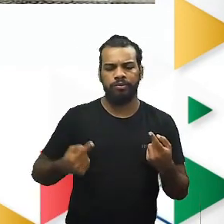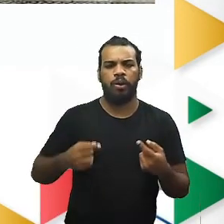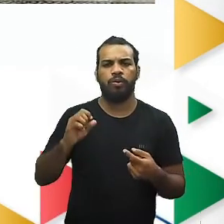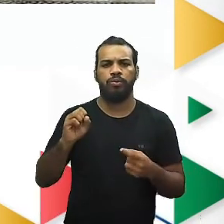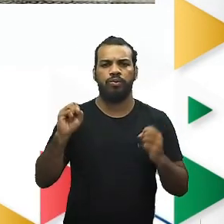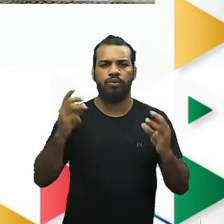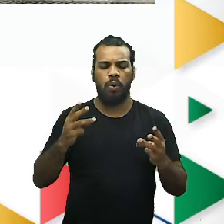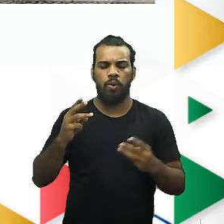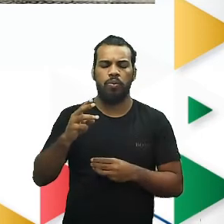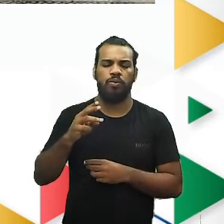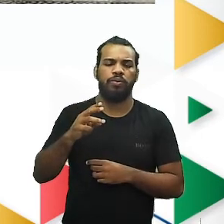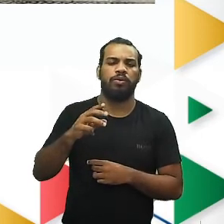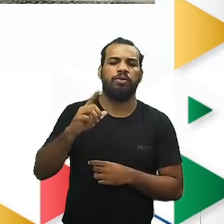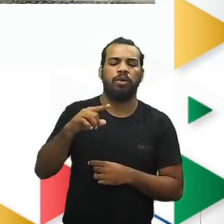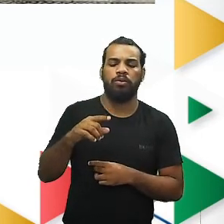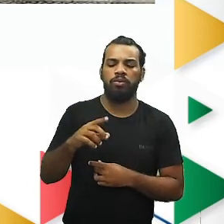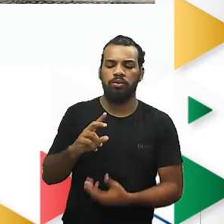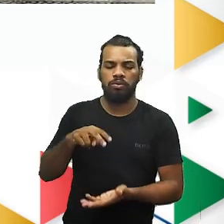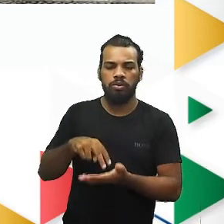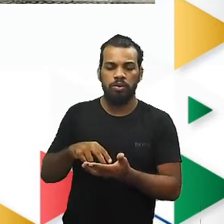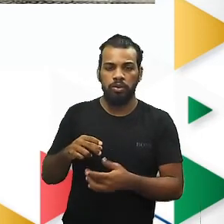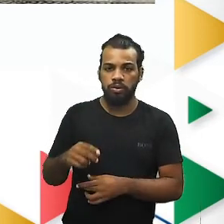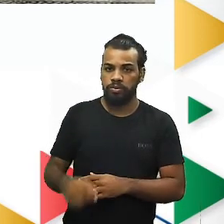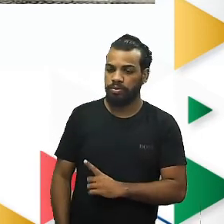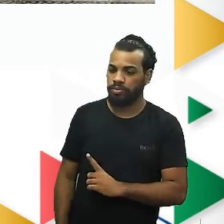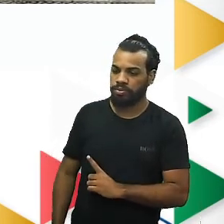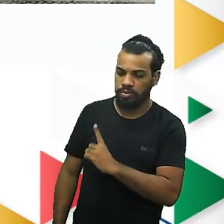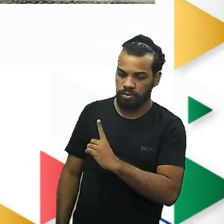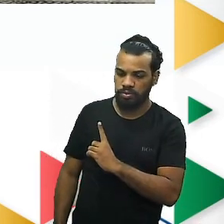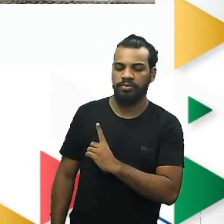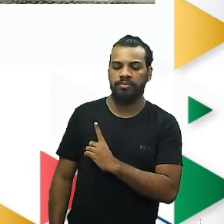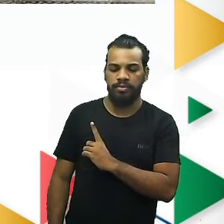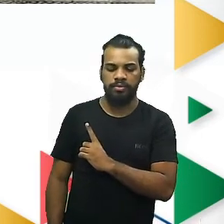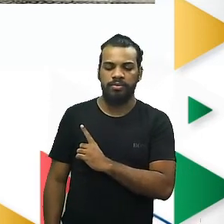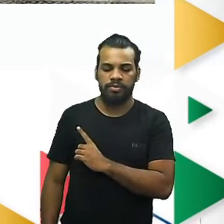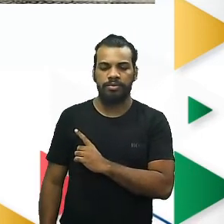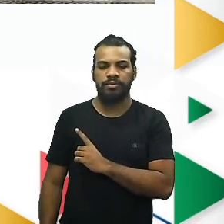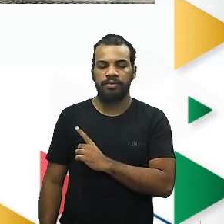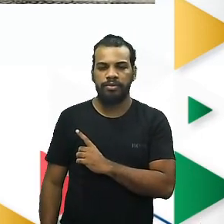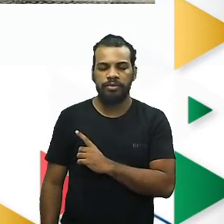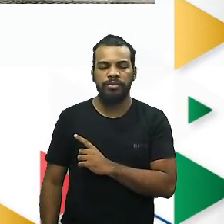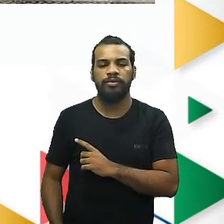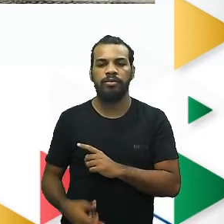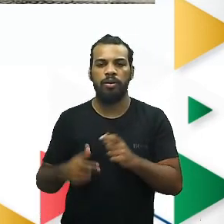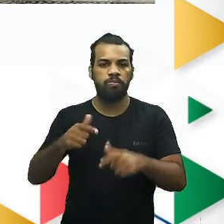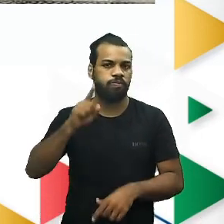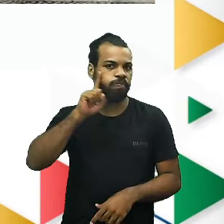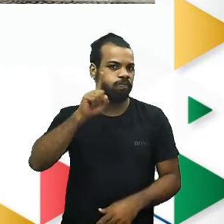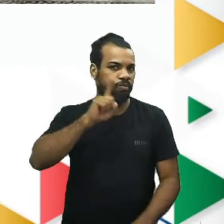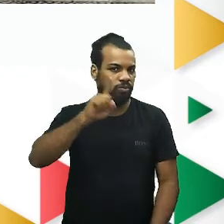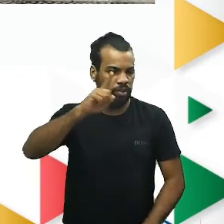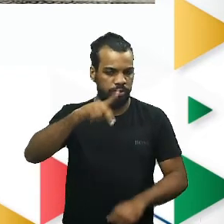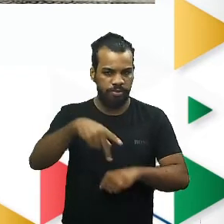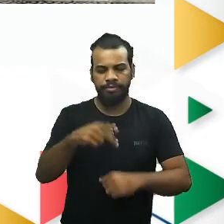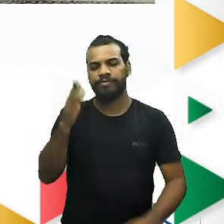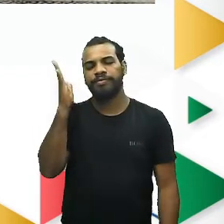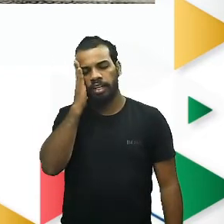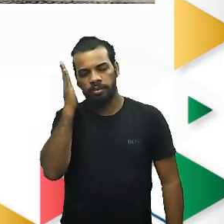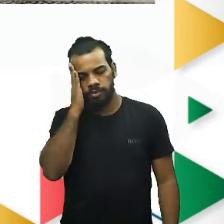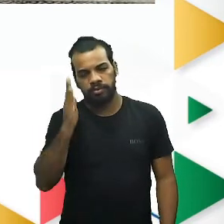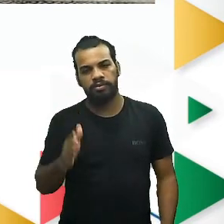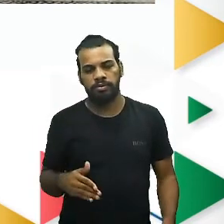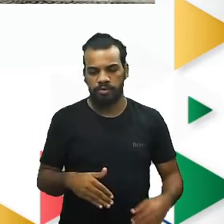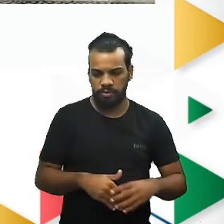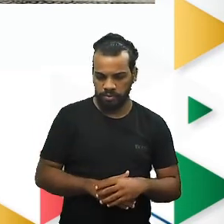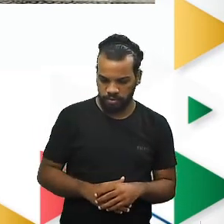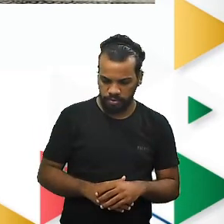Show, fez sua estreia no Bowery Amphitheatre de New York. Né? Então, assim, quando a gente sabe, né? Quando uma